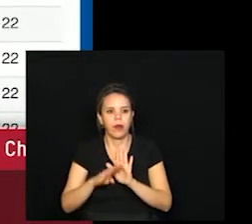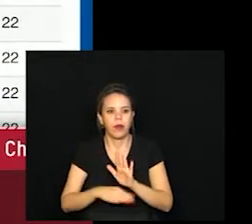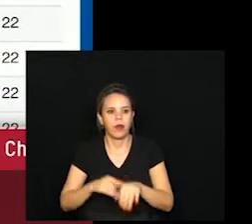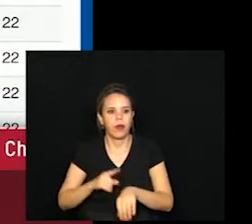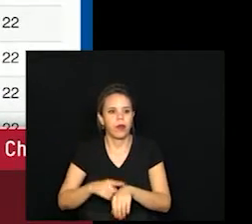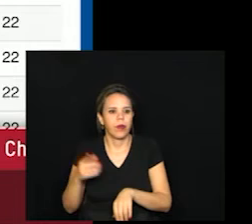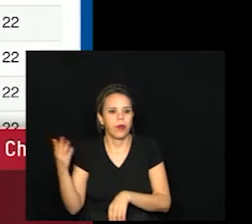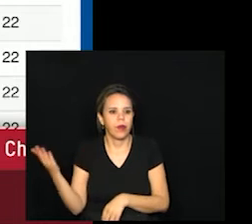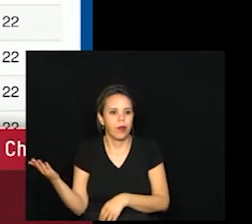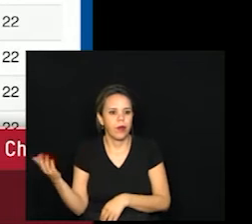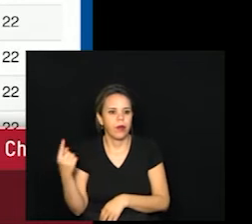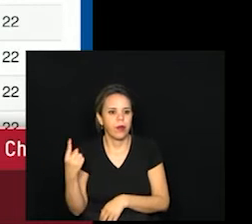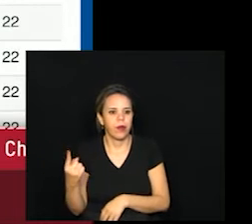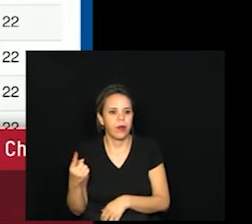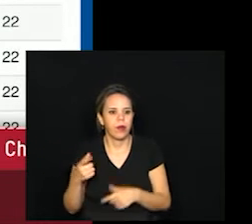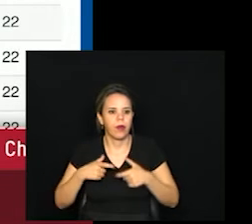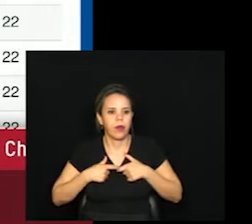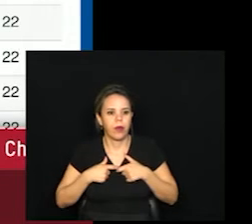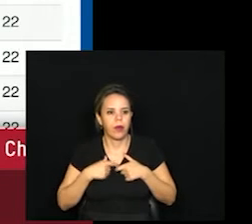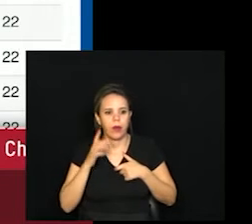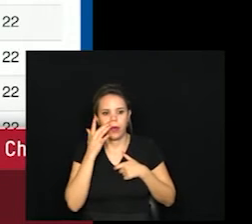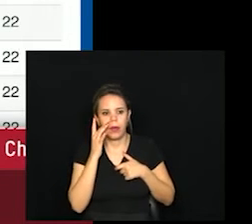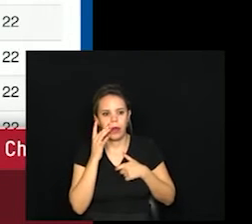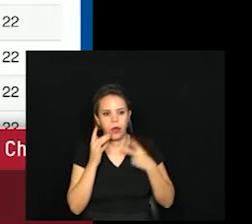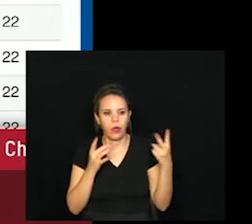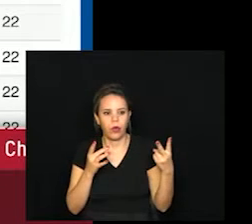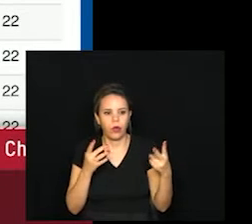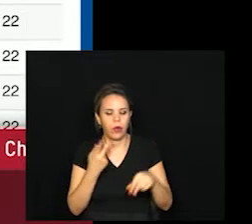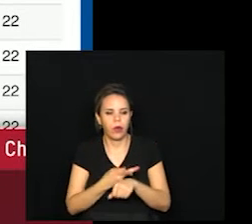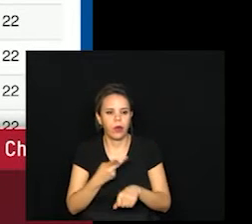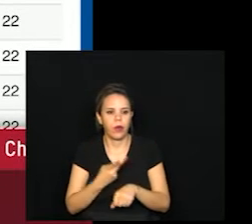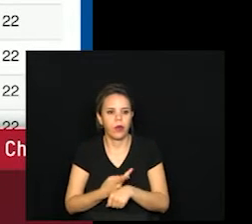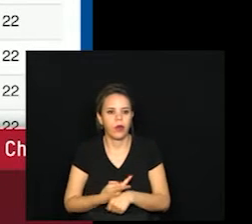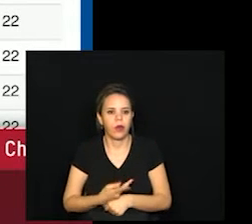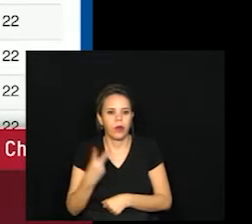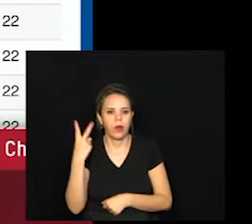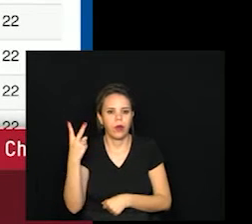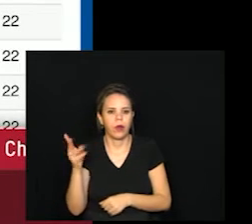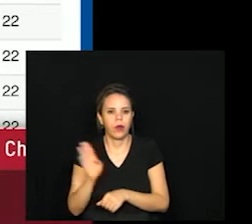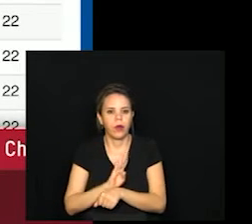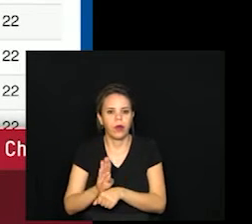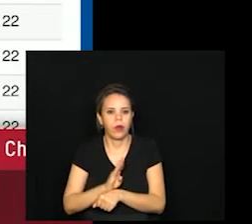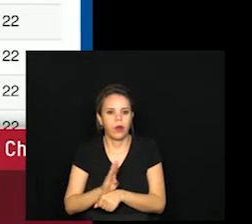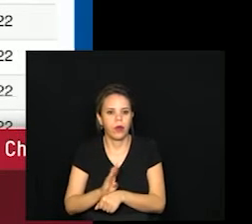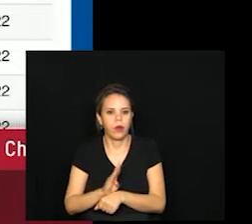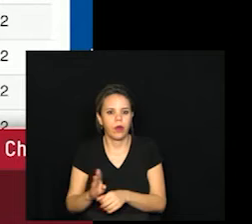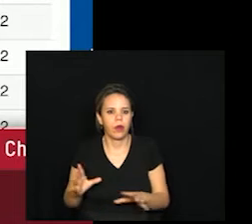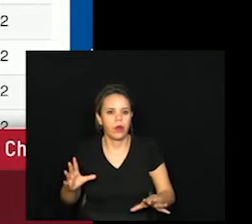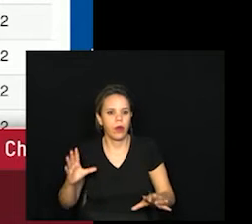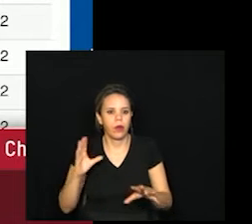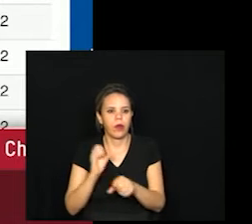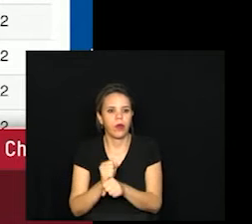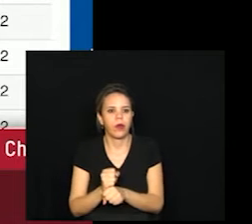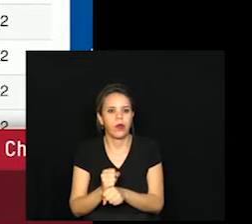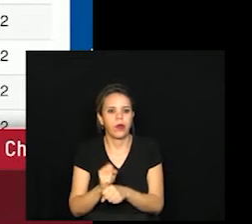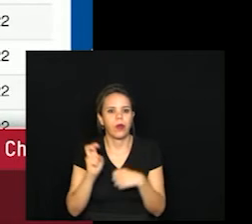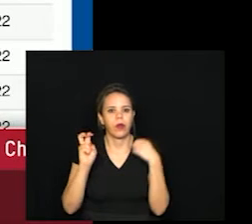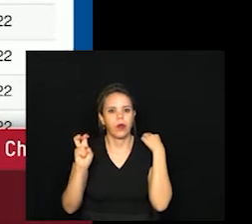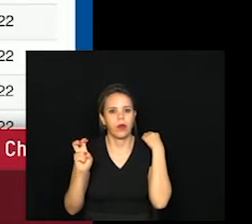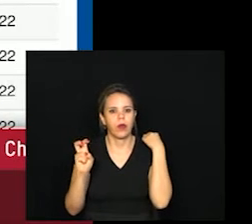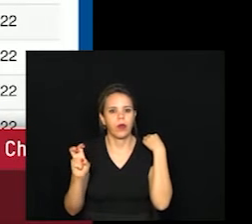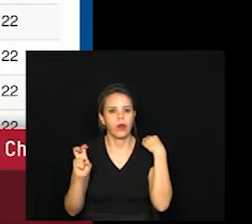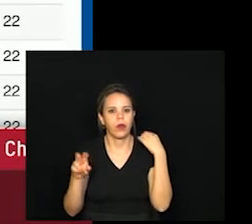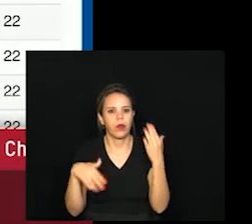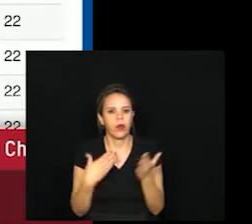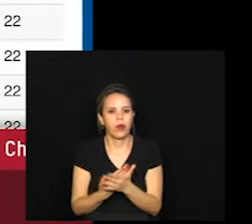colocação neste momento, uma medalha de ouro, duas medalhas de prata, 2 medalhas de bronze, totalizando 5